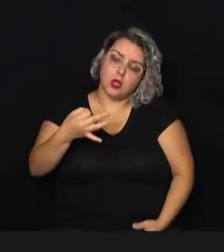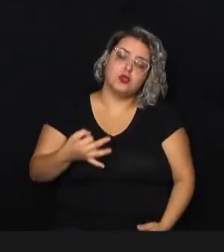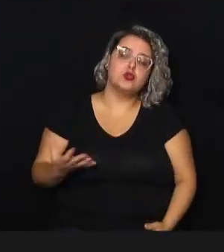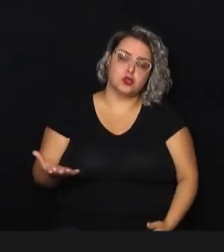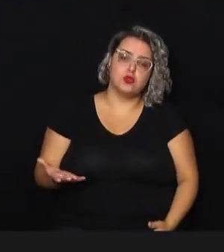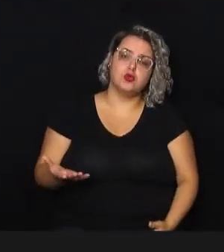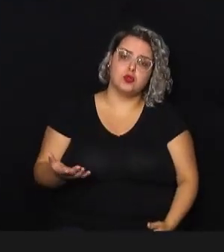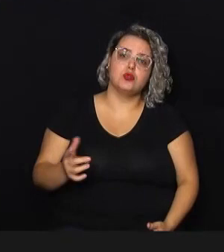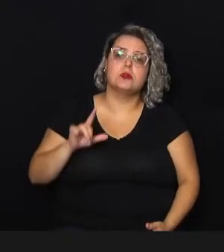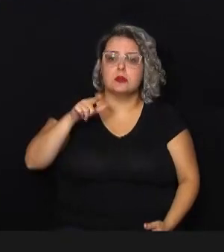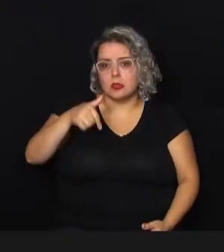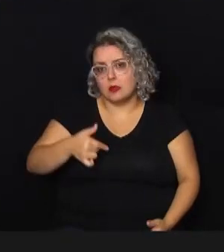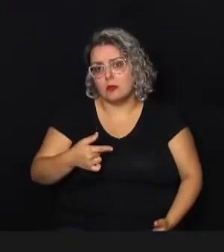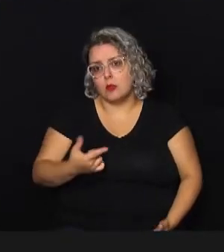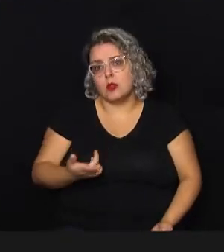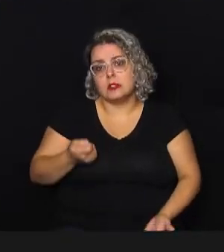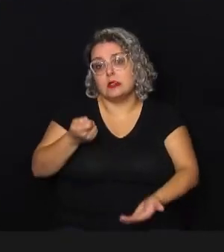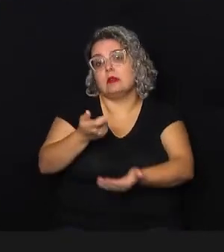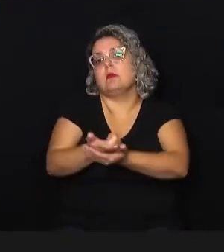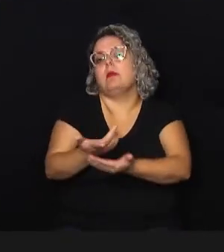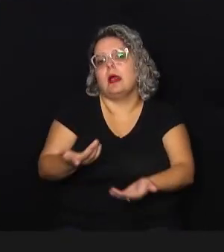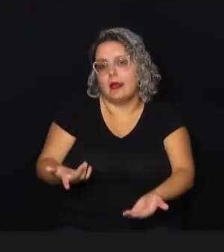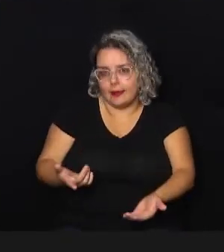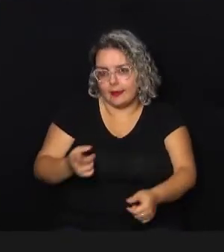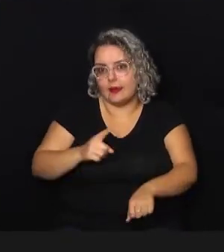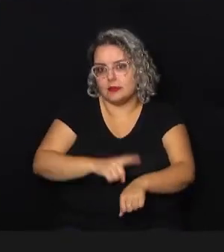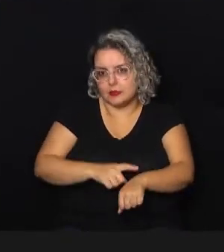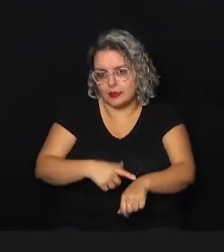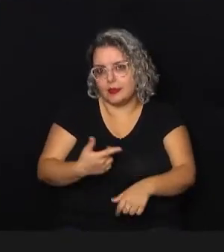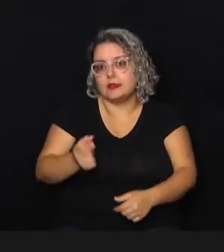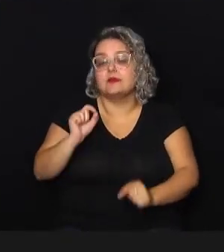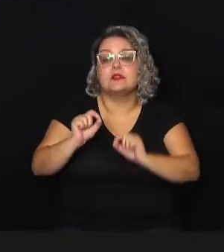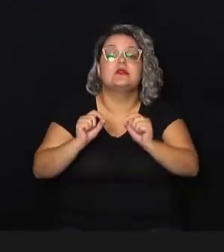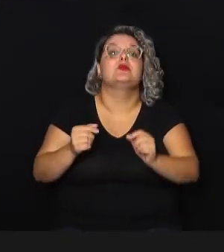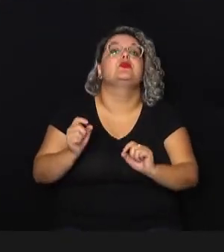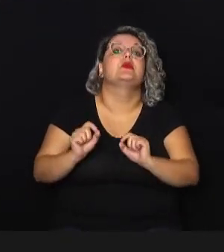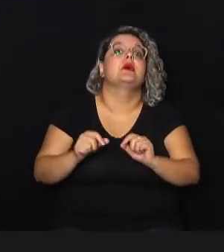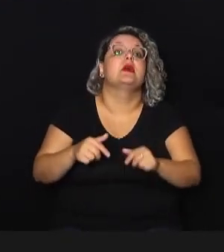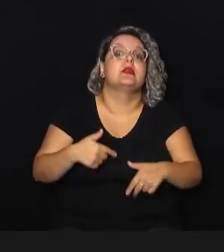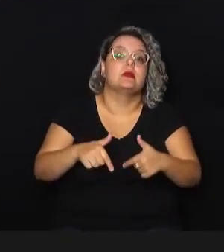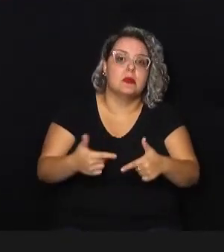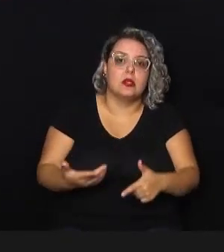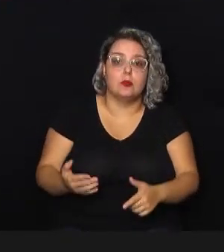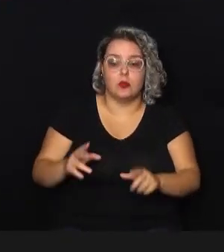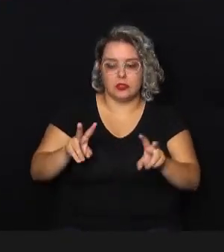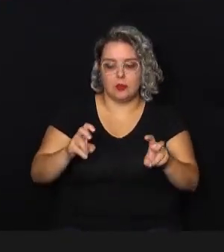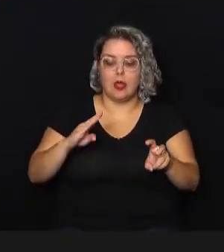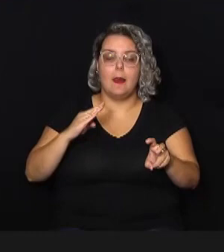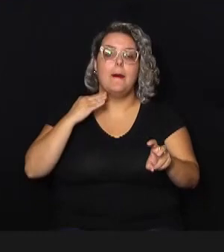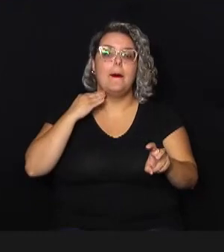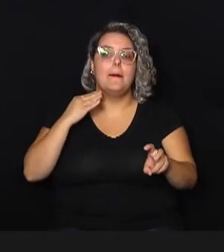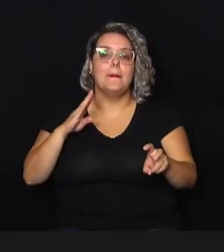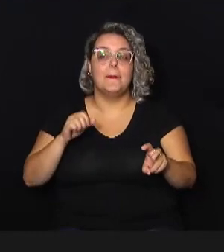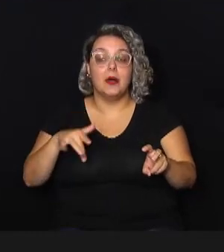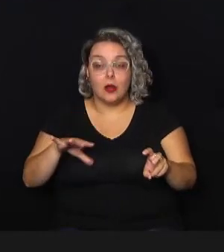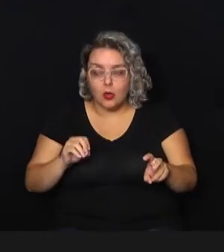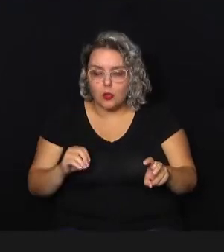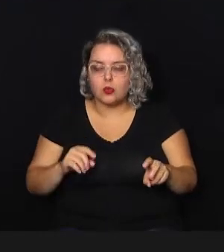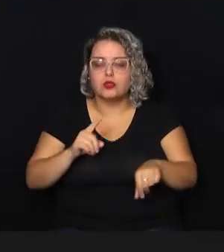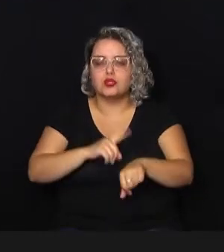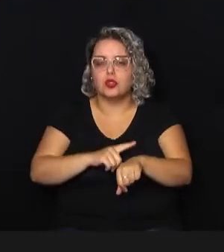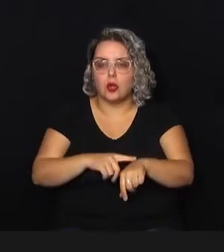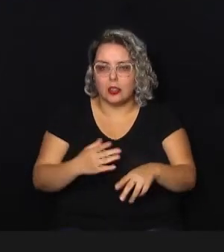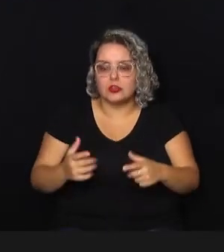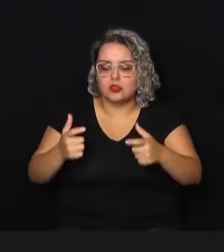jornada posteriormente. E se essa empresa ela adota aquele sistema de banco de horas, né, ela inclusive pode lançar essas horas negativas para que esse funcionário